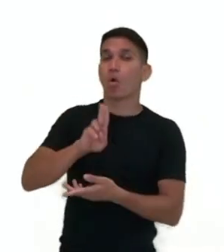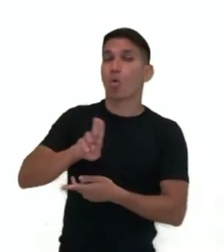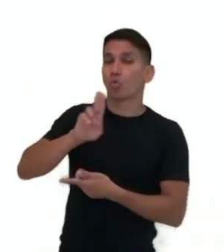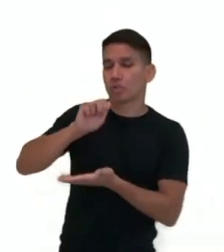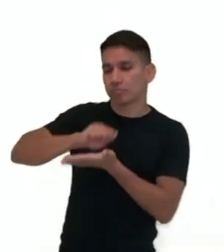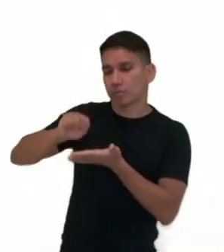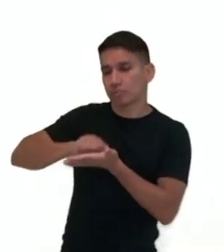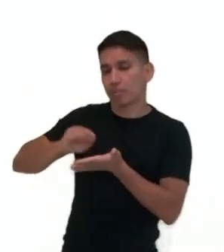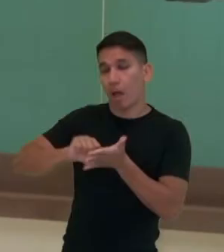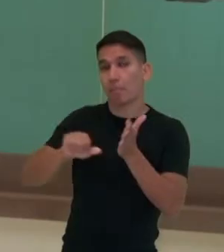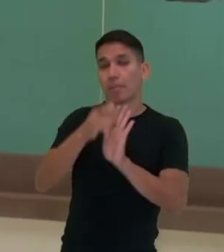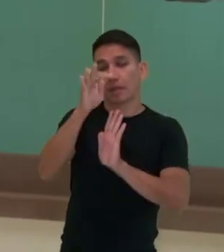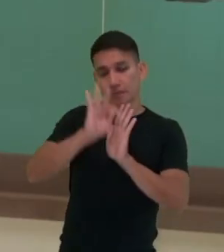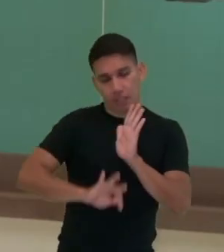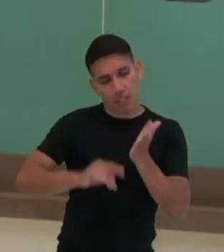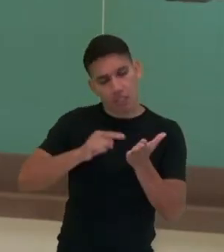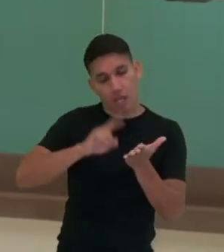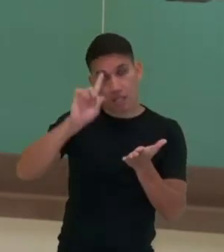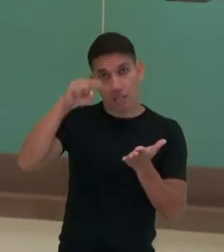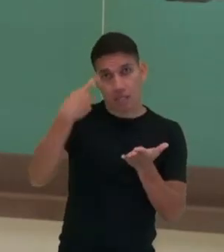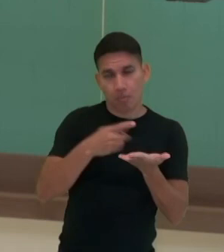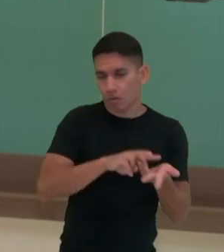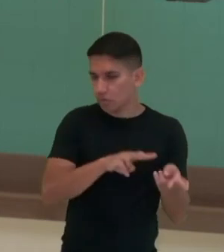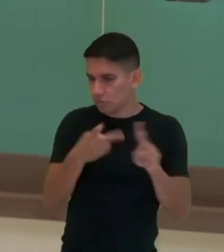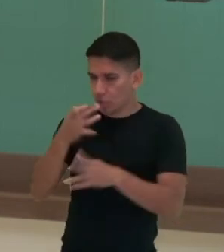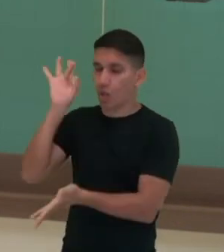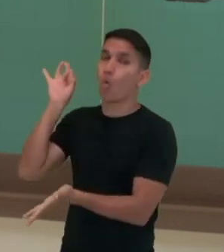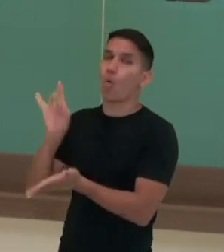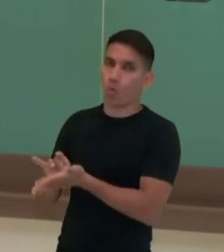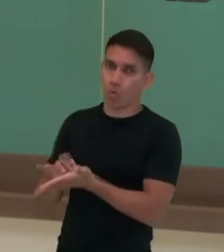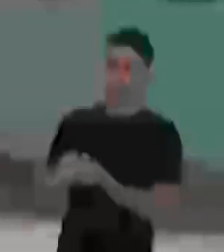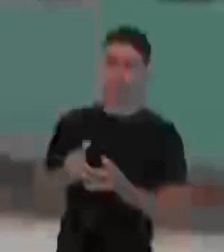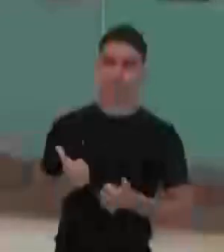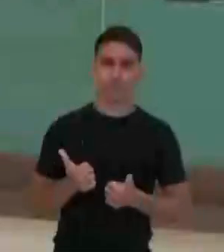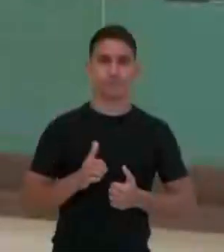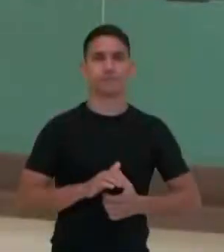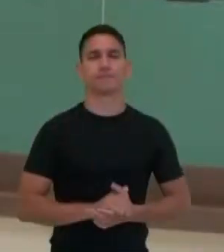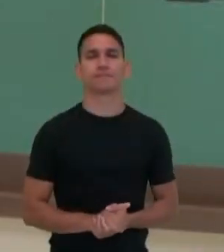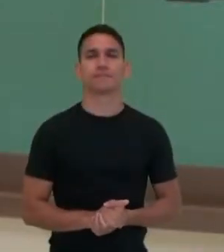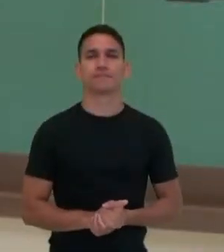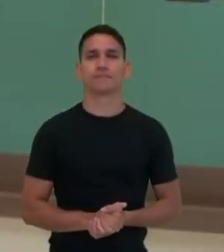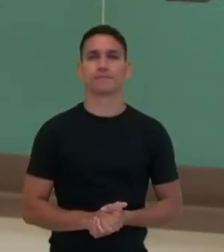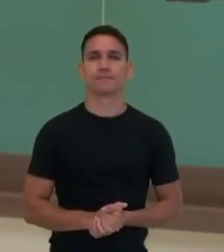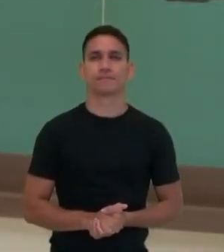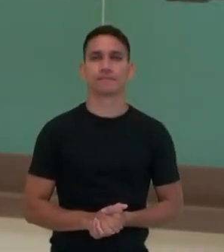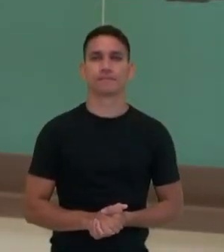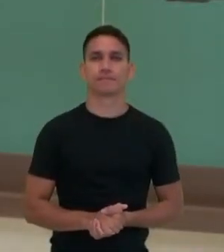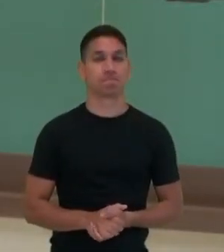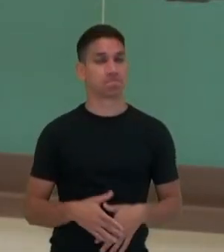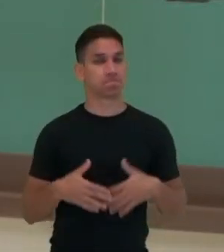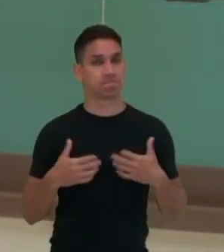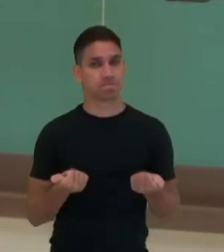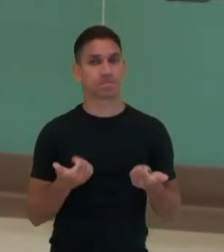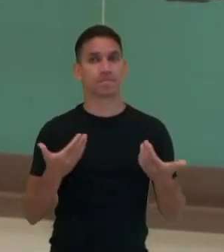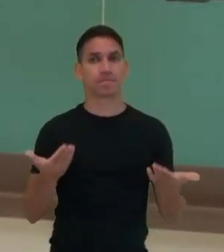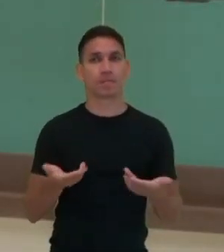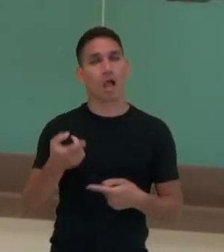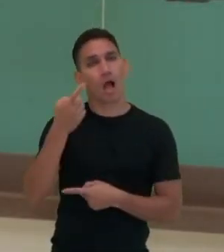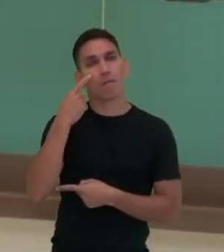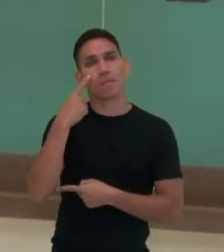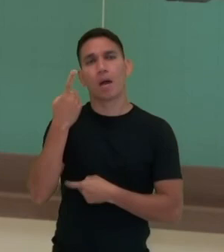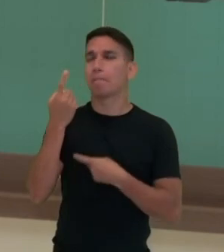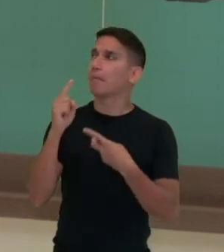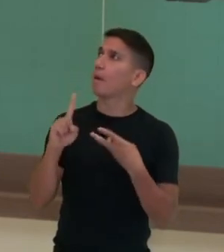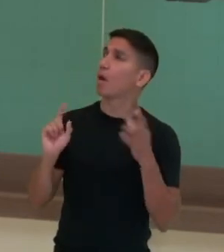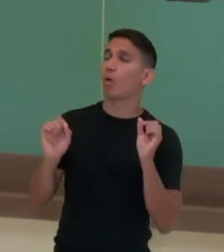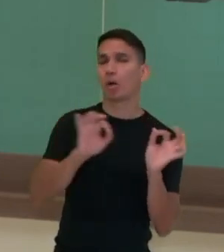a primeira versão do texto e depois passe para a forma definitiva. Perfeito? Bacana. Então vamos conferir o